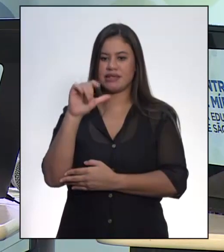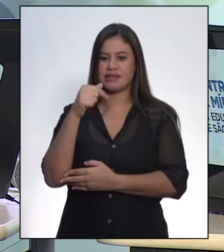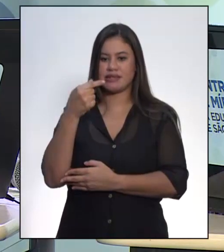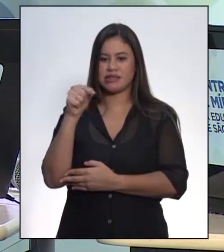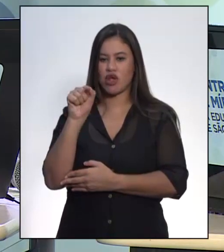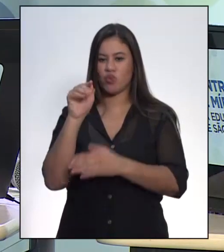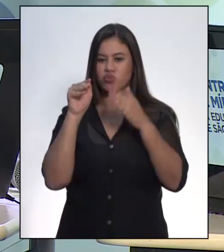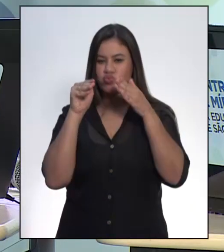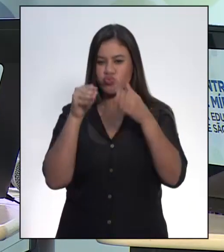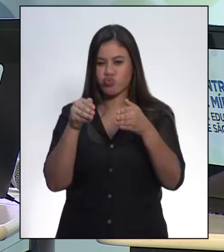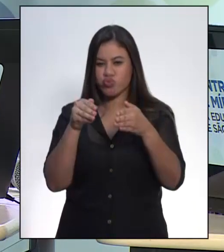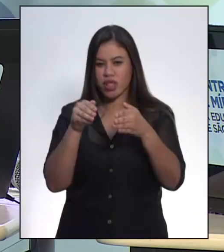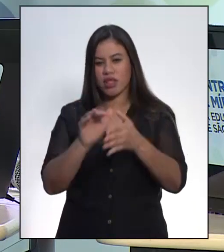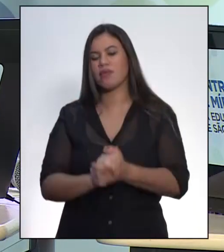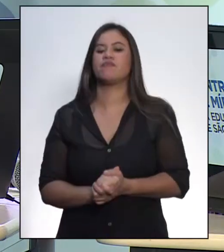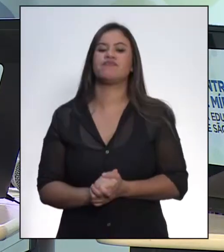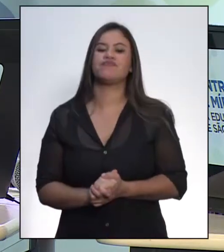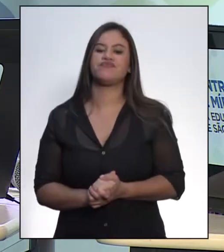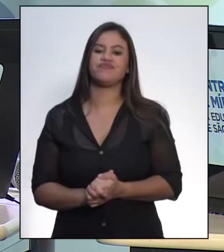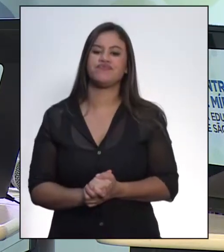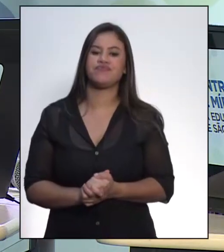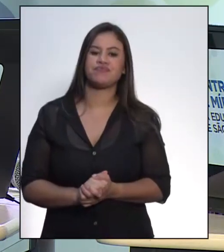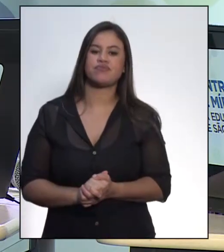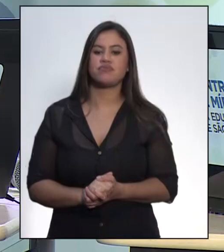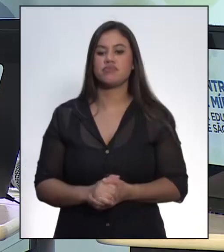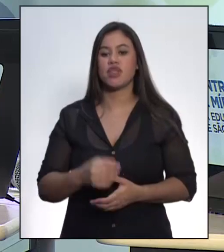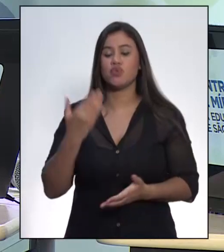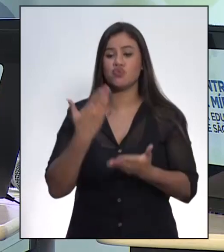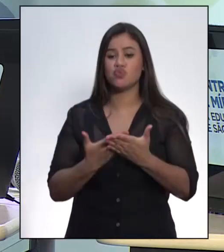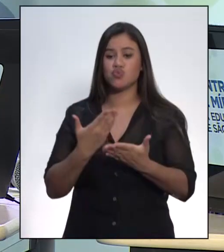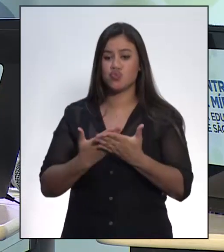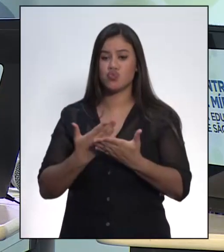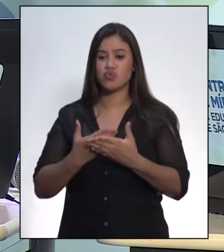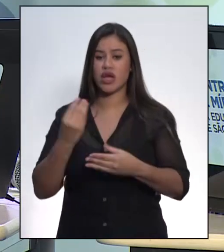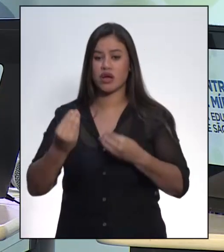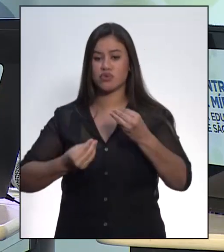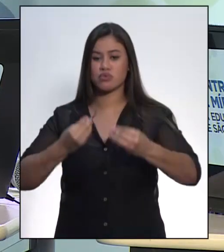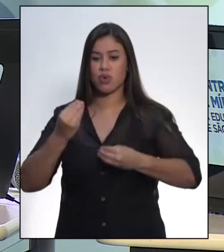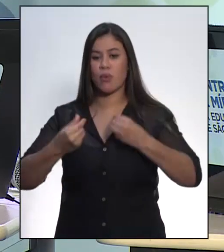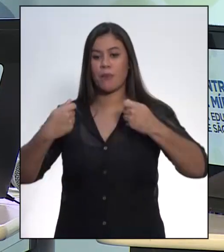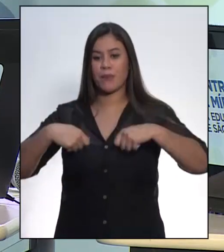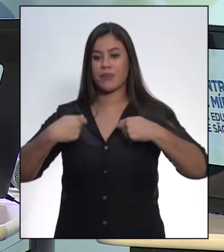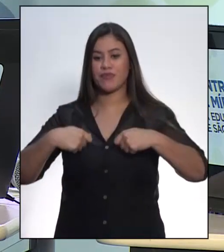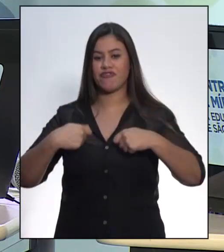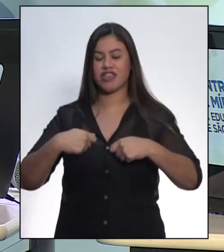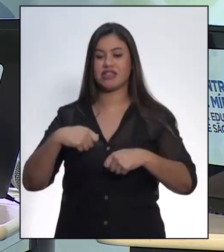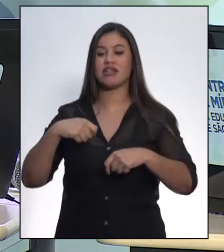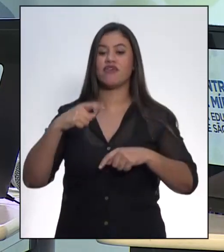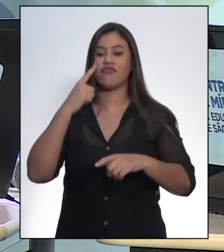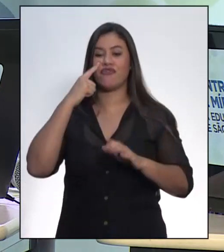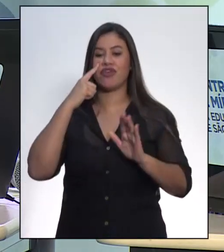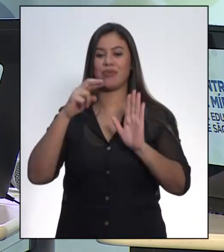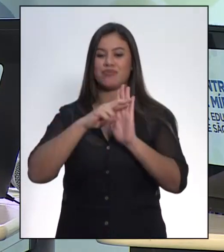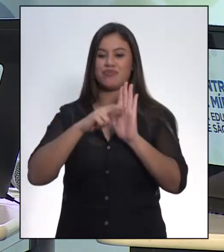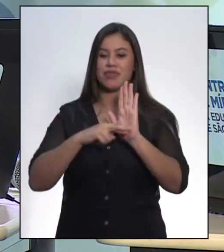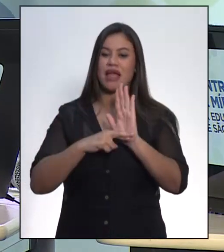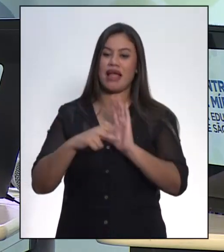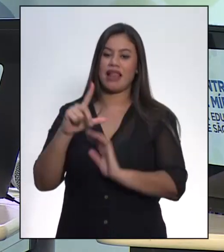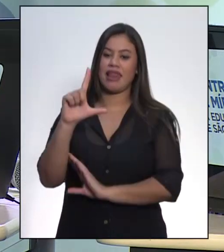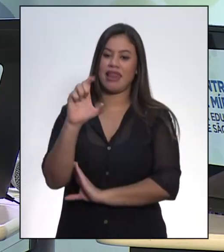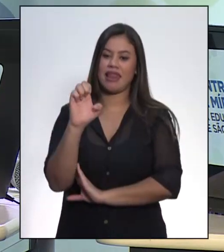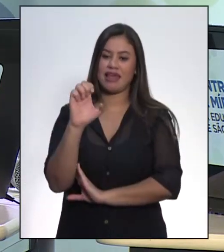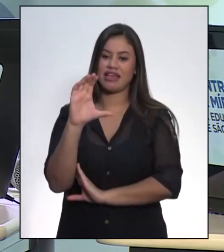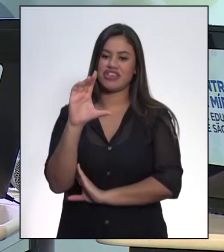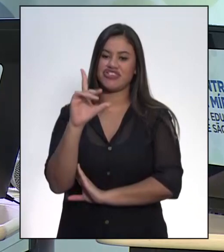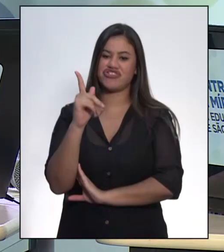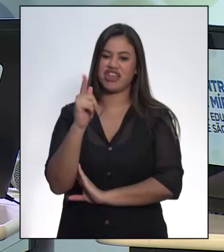podem deslocar o equilíbrio. Para estudar isso daí, a gente vai ver o princípio de Le Chatelier. O que esse princípio de